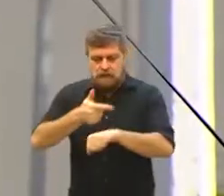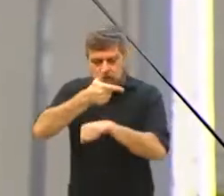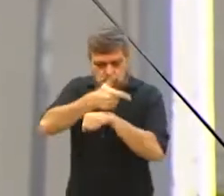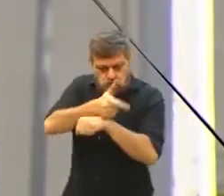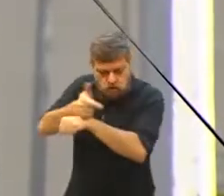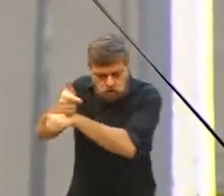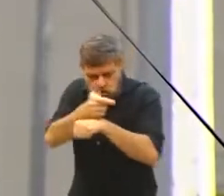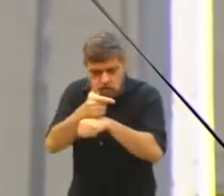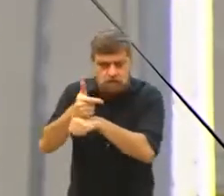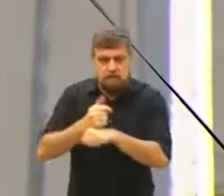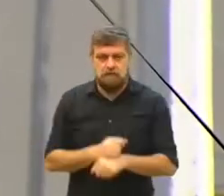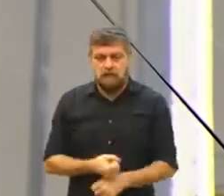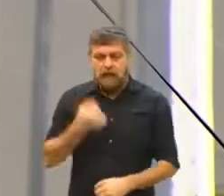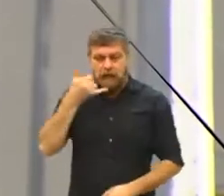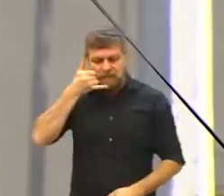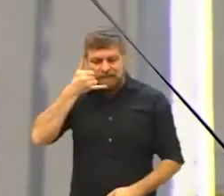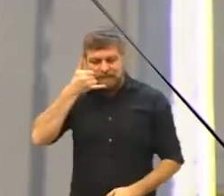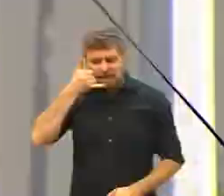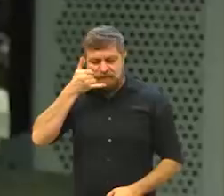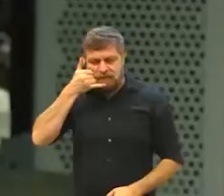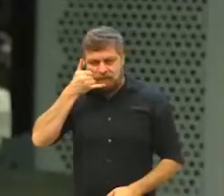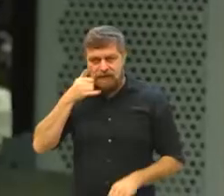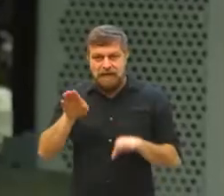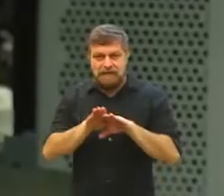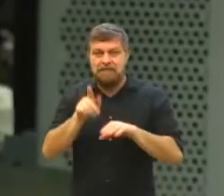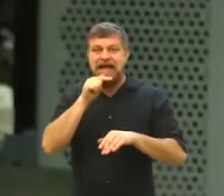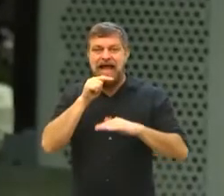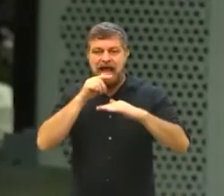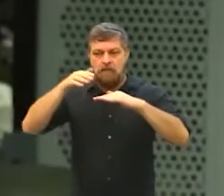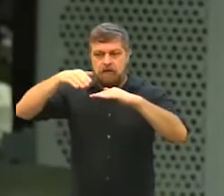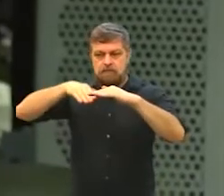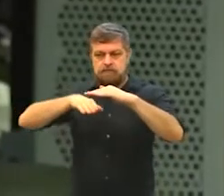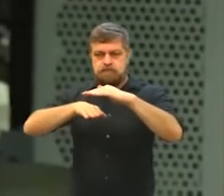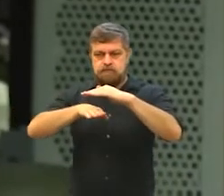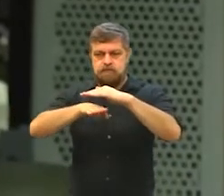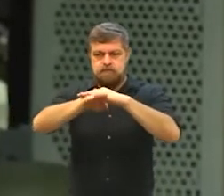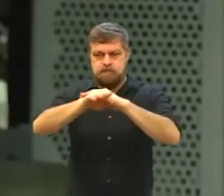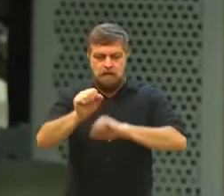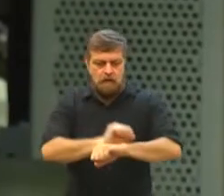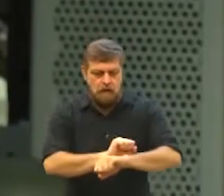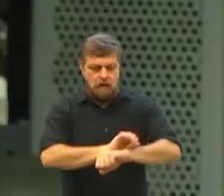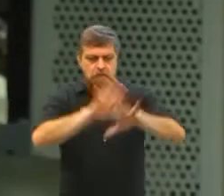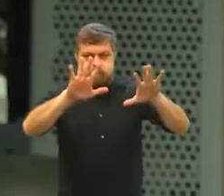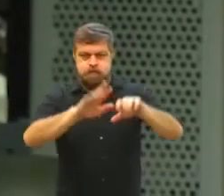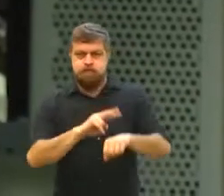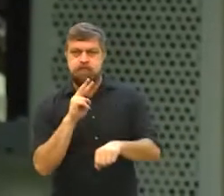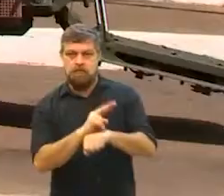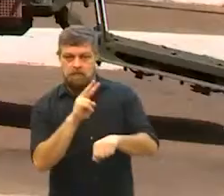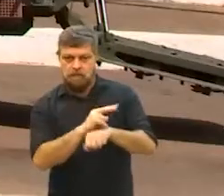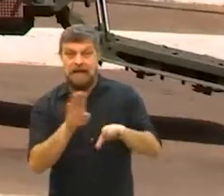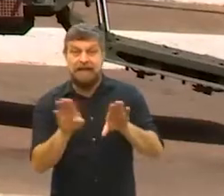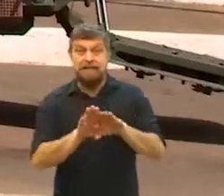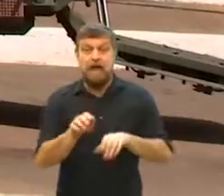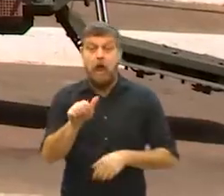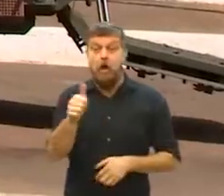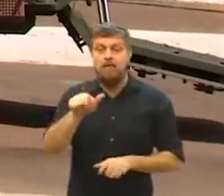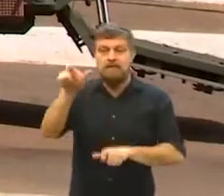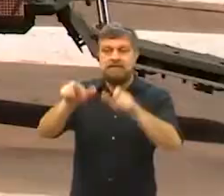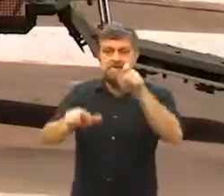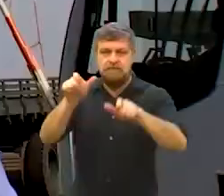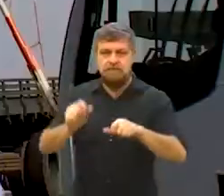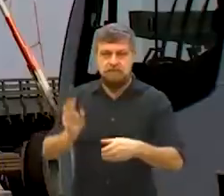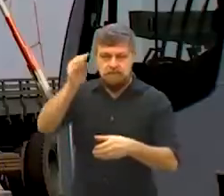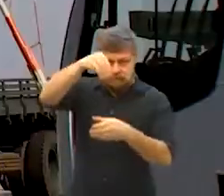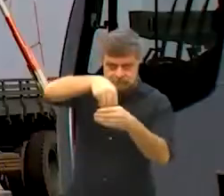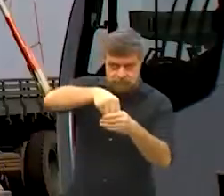como a armas sensores Torres de comunicação ela ainda é Anfíbia tem proteção anti Minas e capacidade para 11